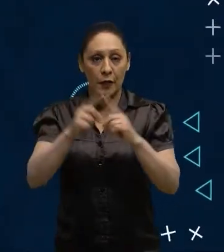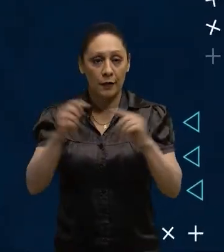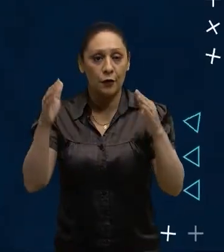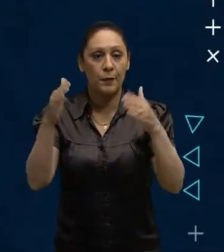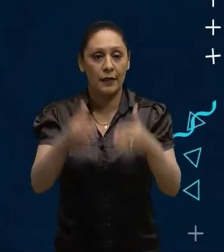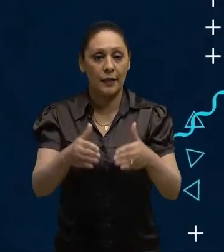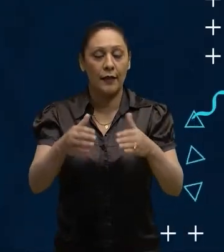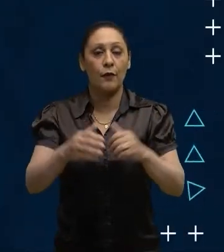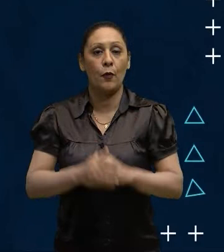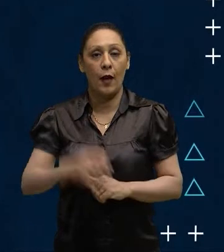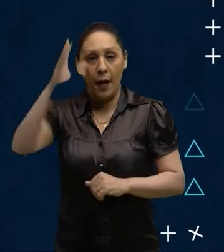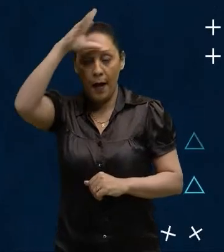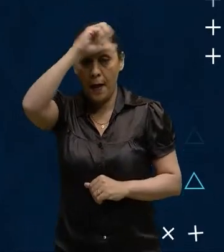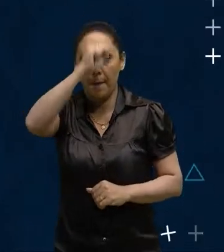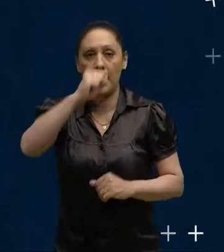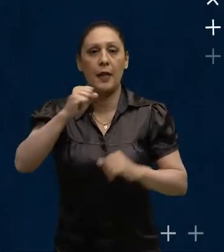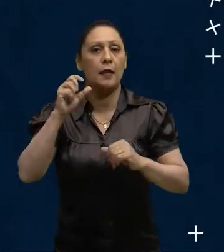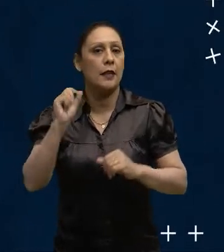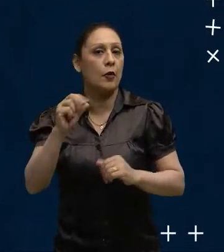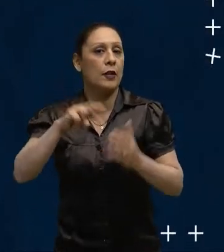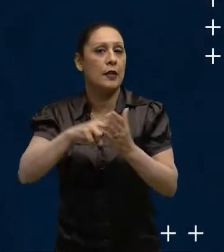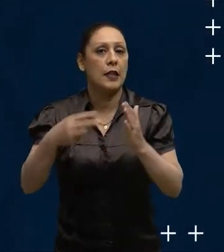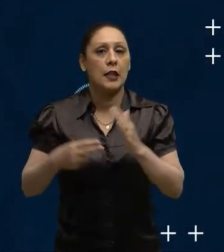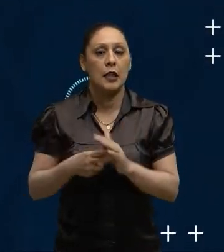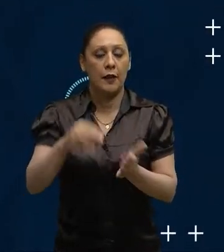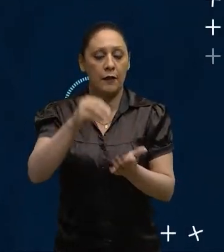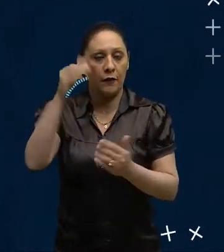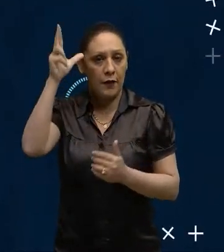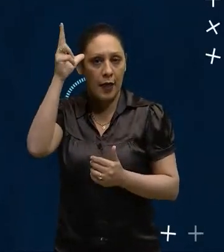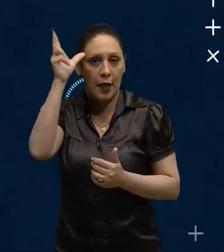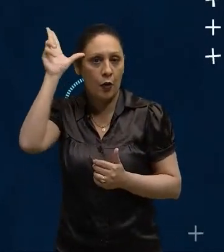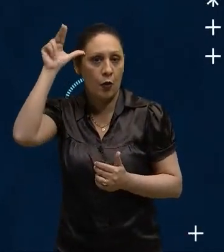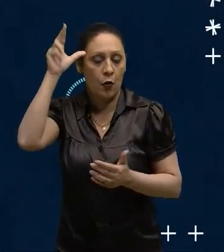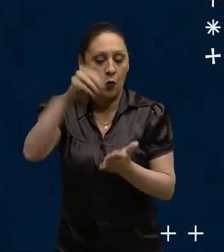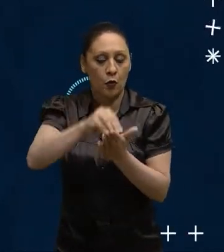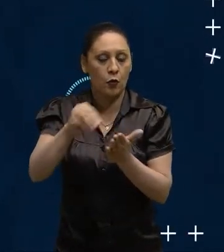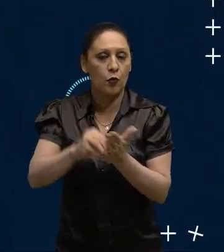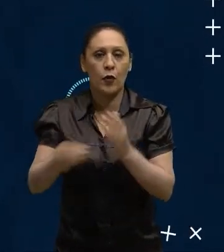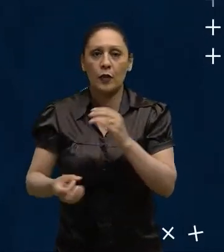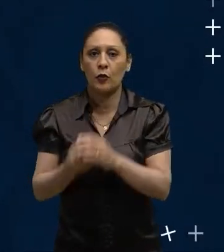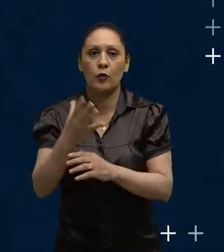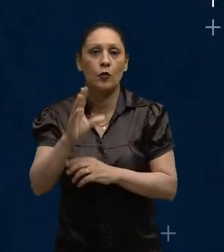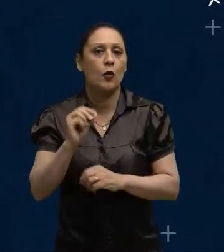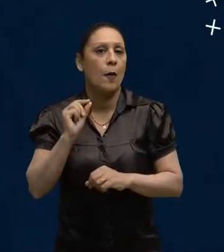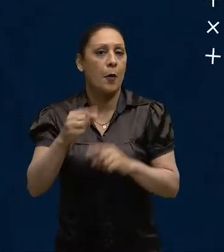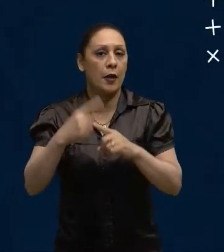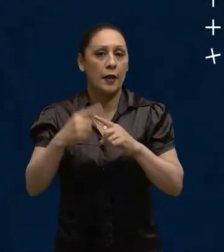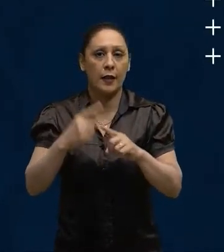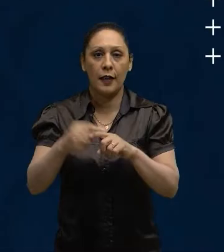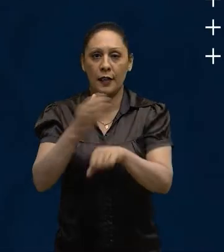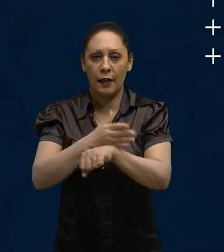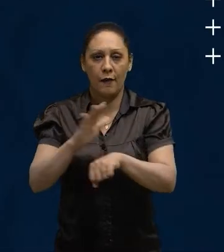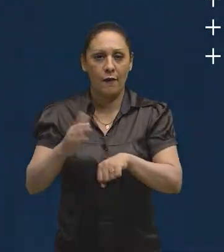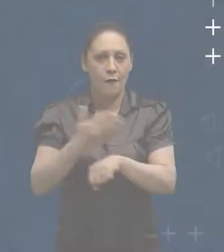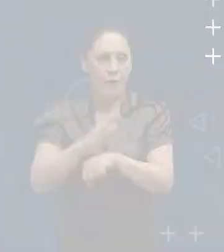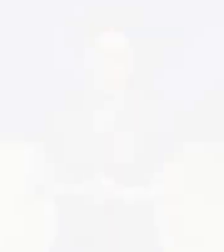Objetivo específico: aprender o que é jogo de xadrez, suas origens e por que possui milhões de adeptos no mundo todo.